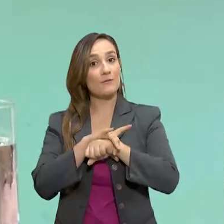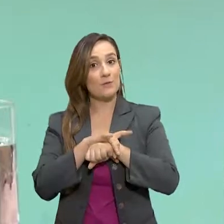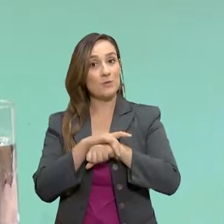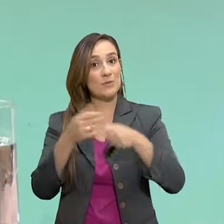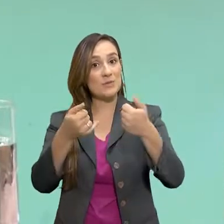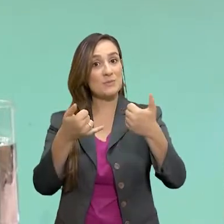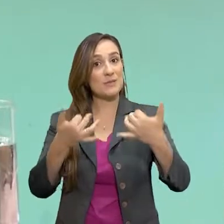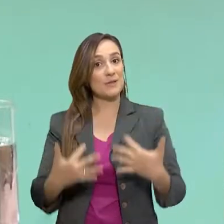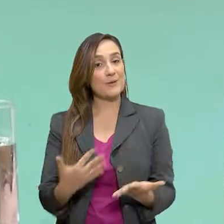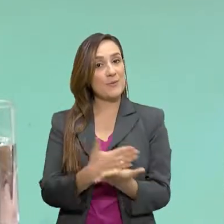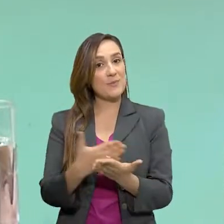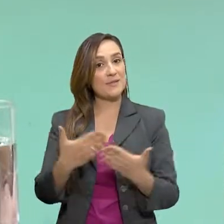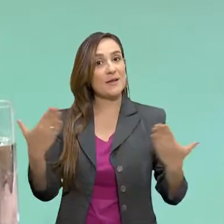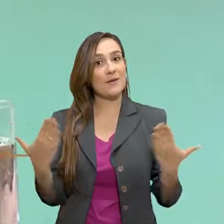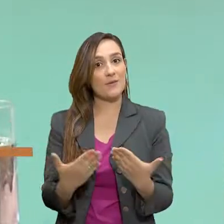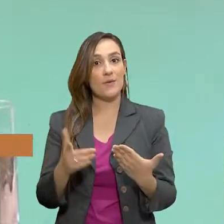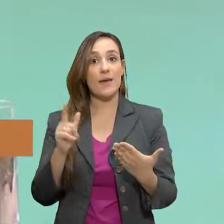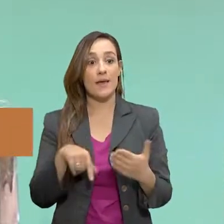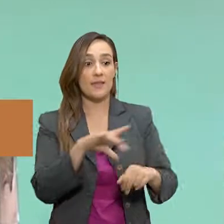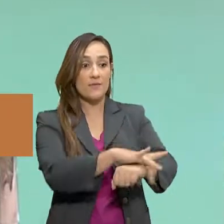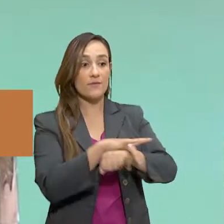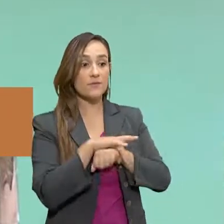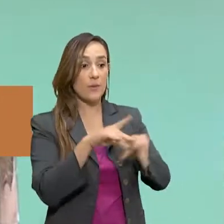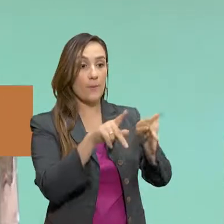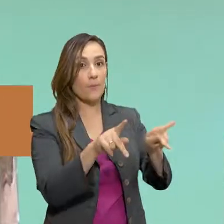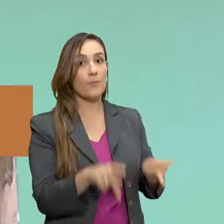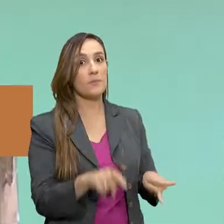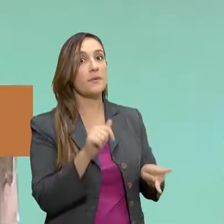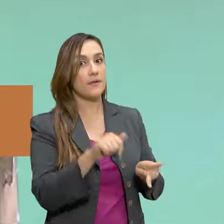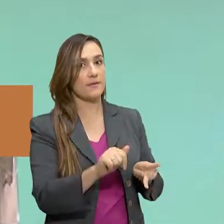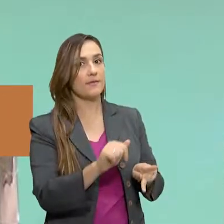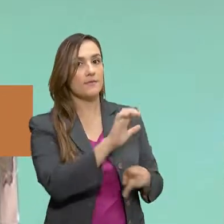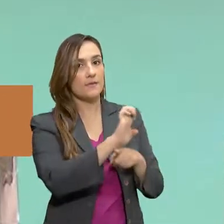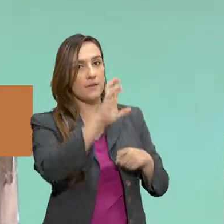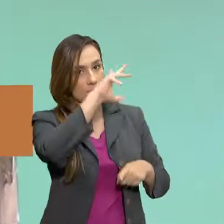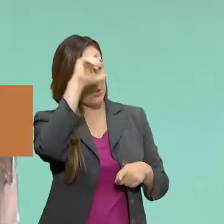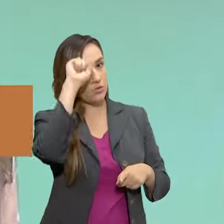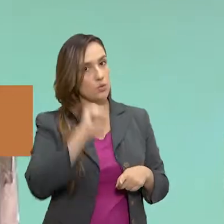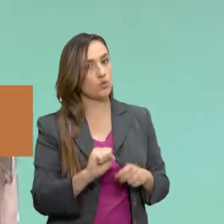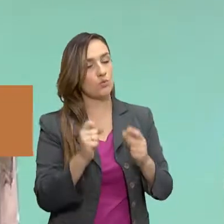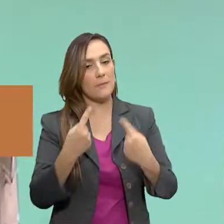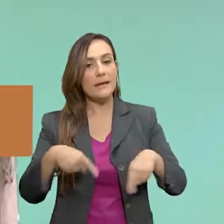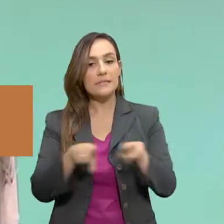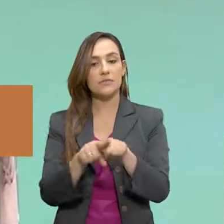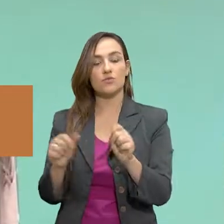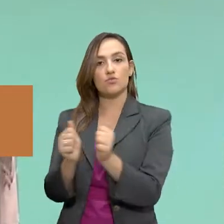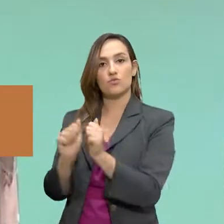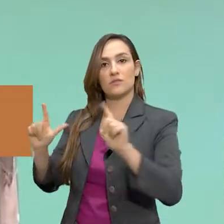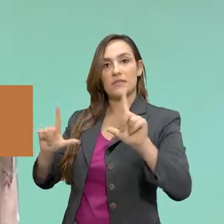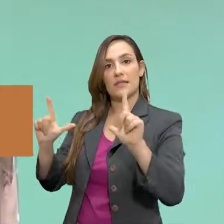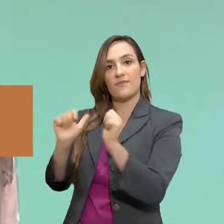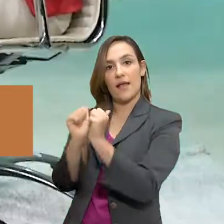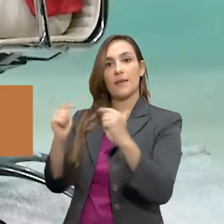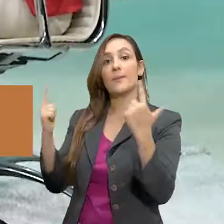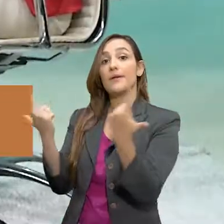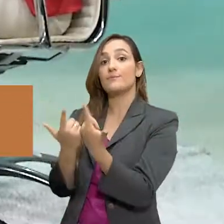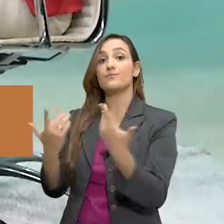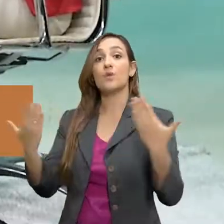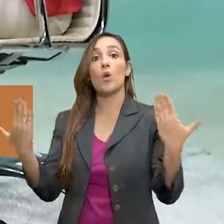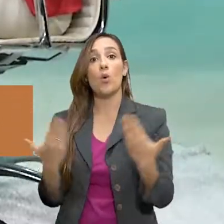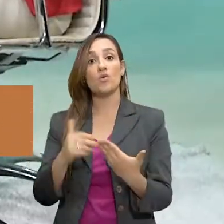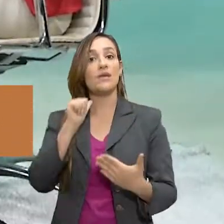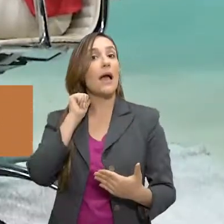Defensoria Explica começa agora, um programa produzido pela Defensoria Pública de Mato Grosso do Sul, em parceria com a TV